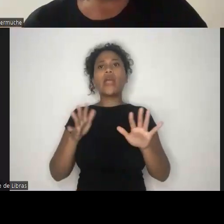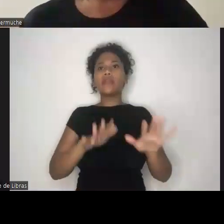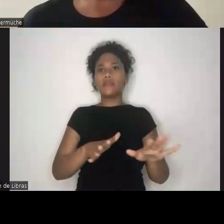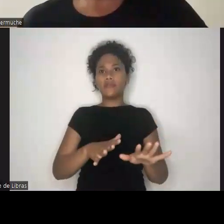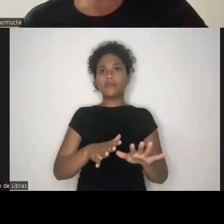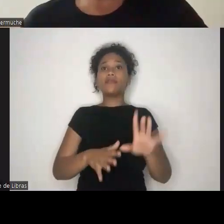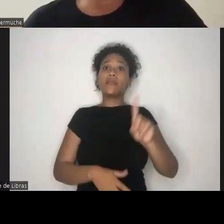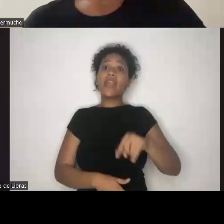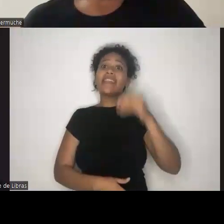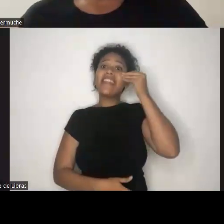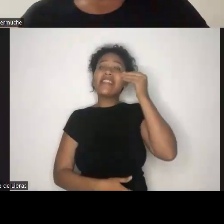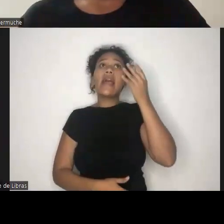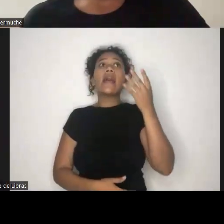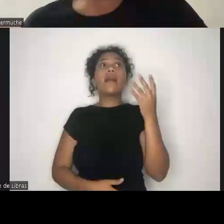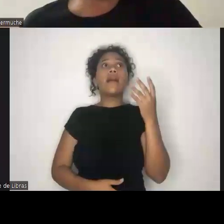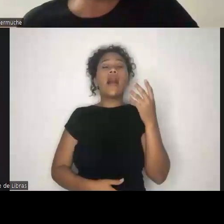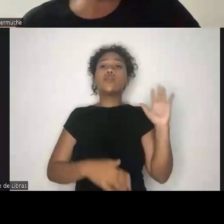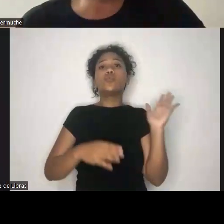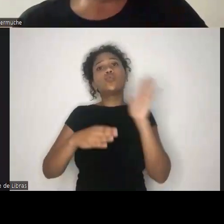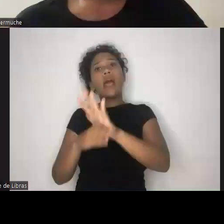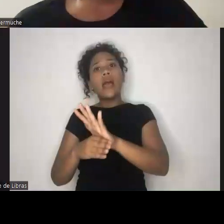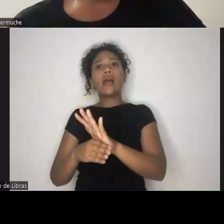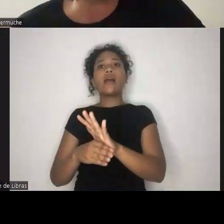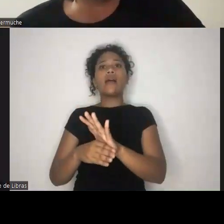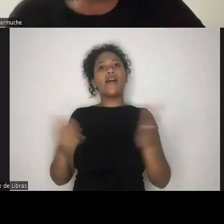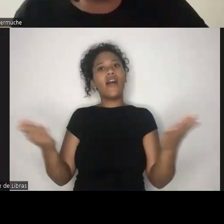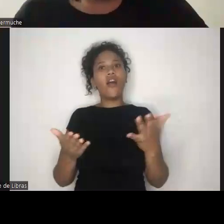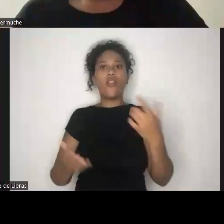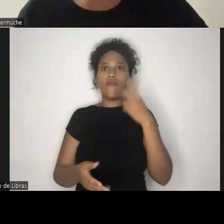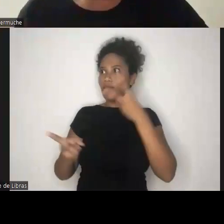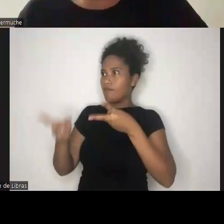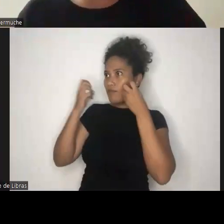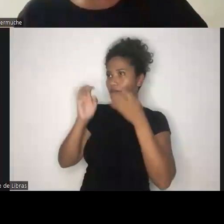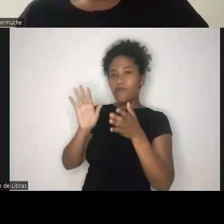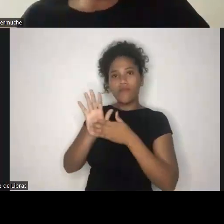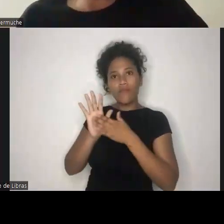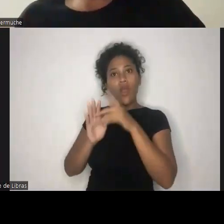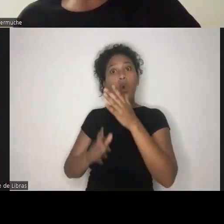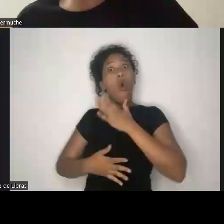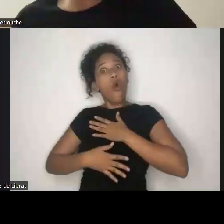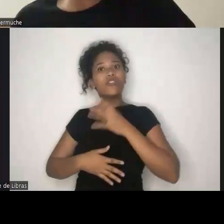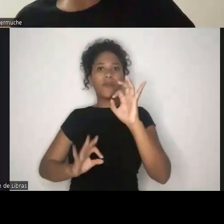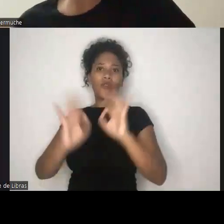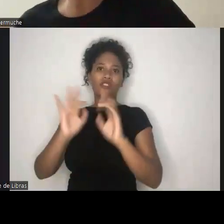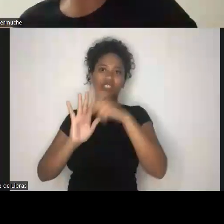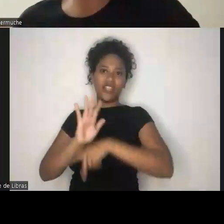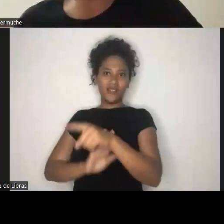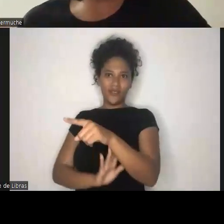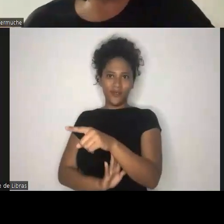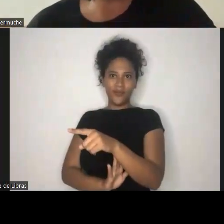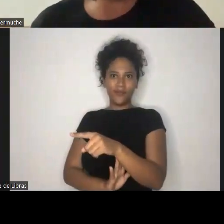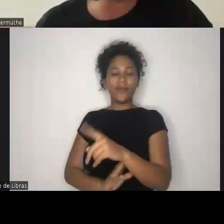tentar ajudar né e agora eu vejo muito propósito eu gosto desses projetos que me colocam